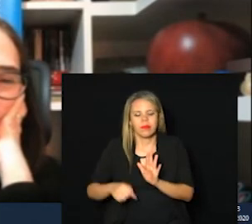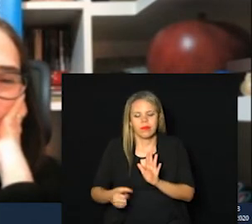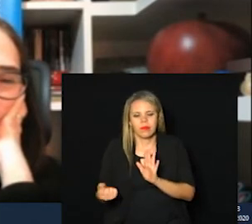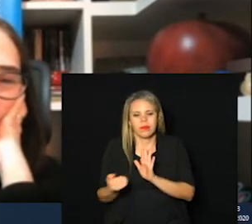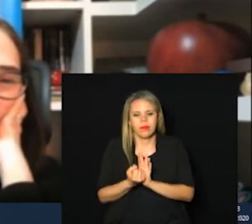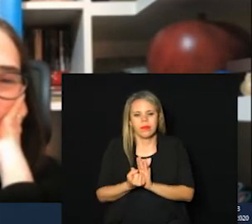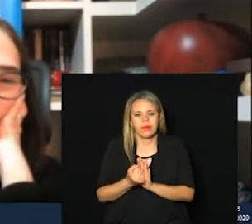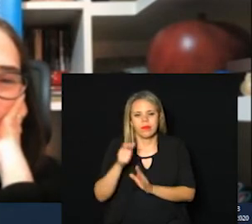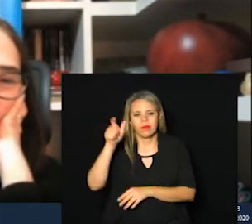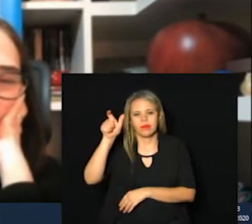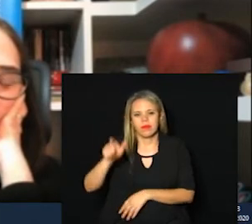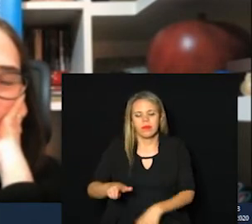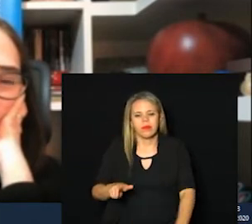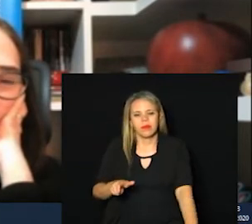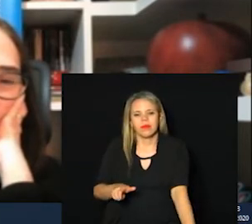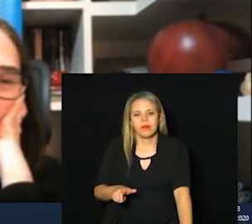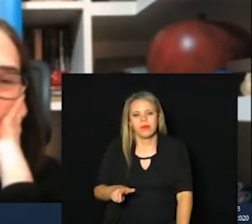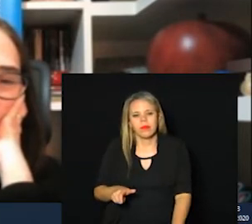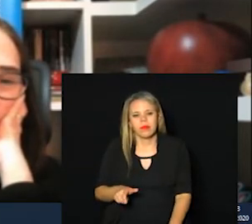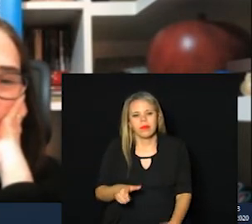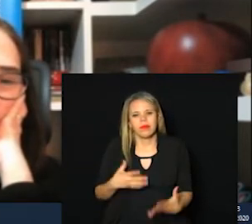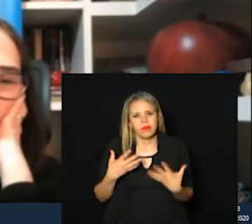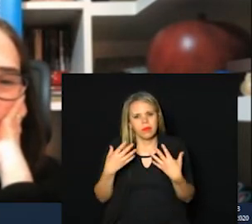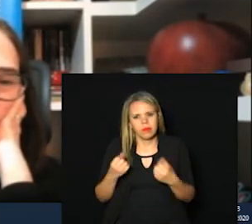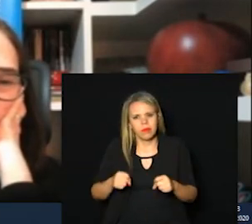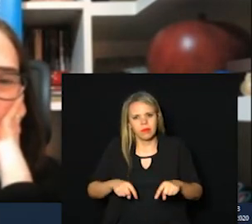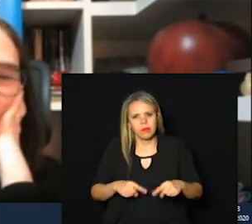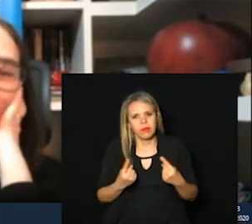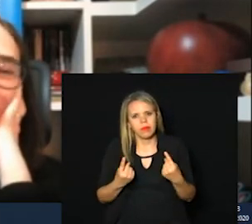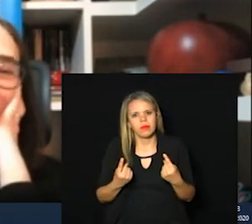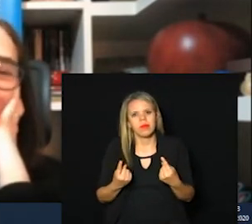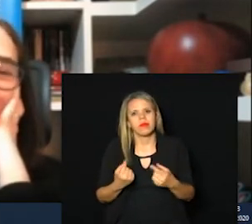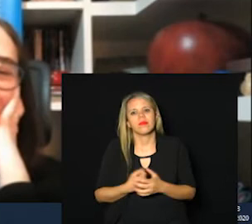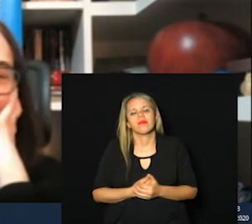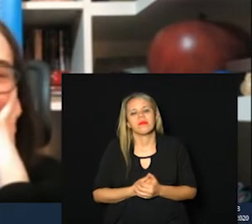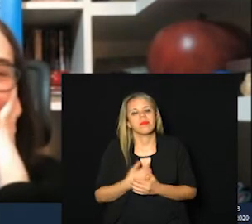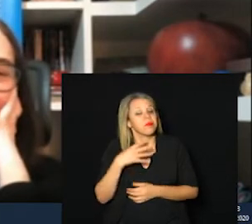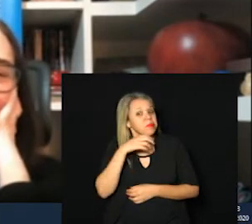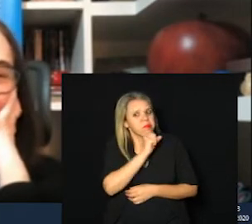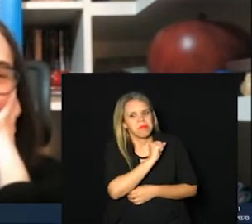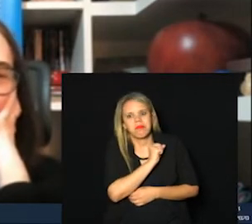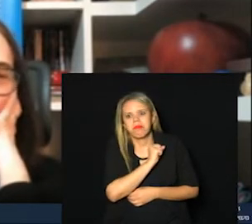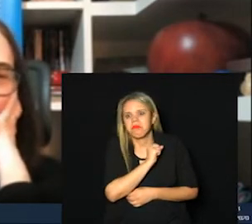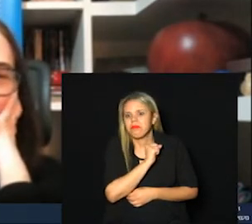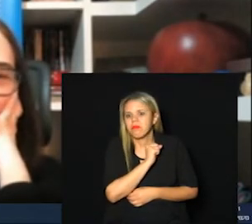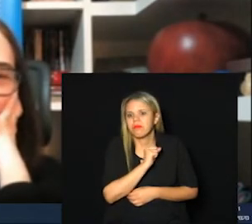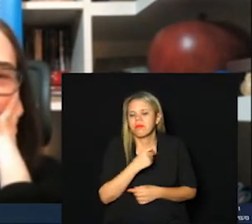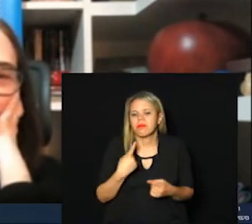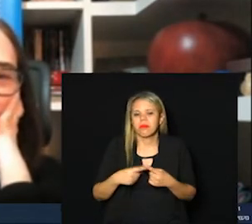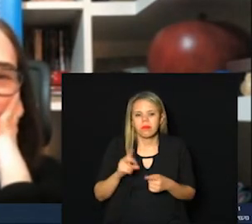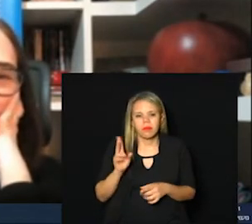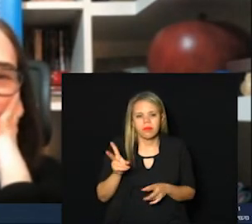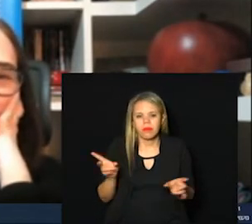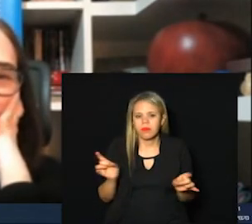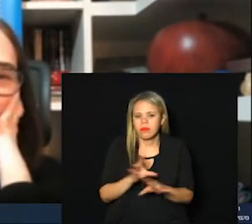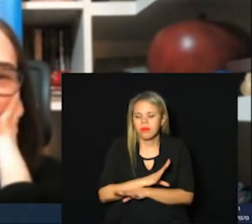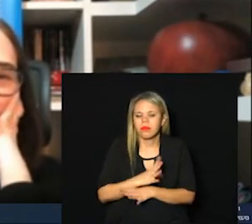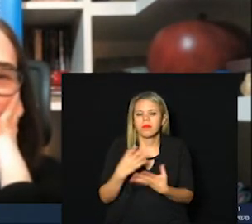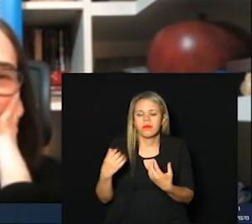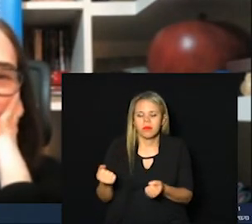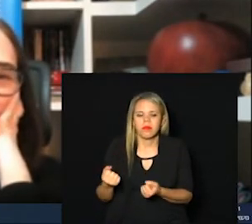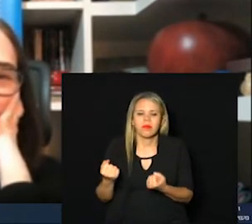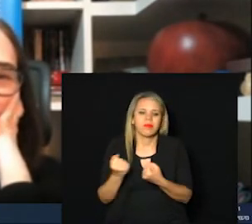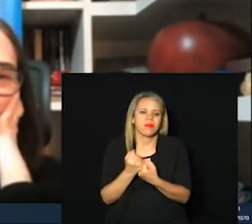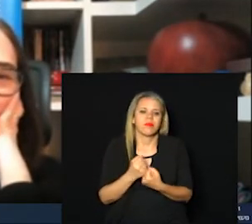Léo é uma pessoa que ele encara desafios com uma rapidez, porque ele está pronto para esses desafios, porque